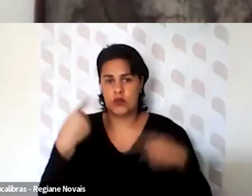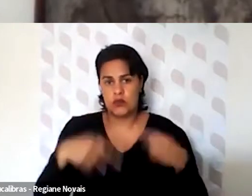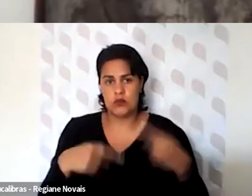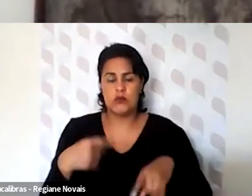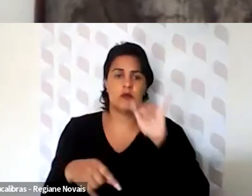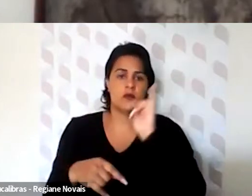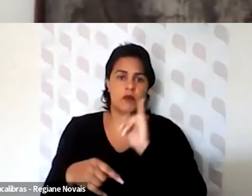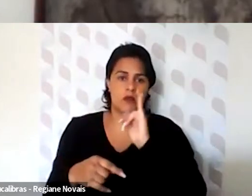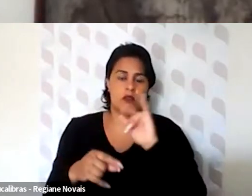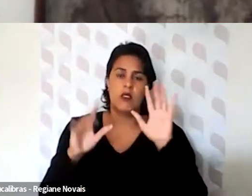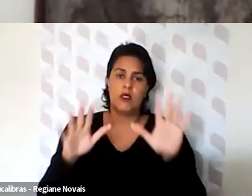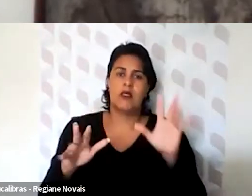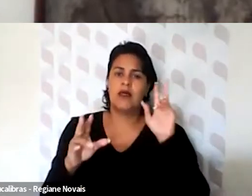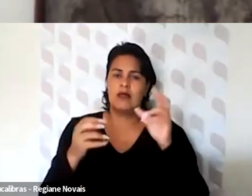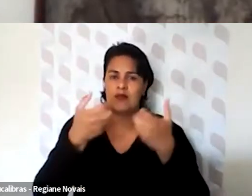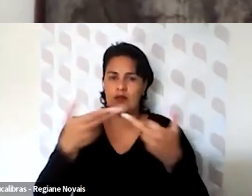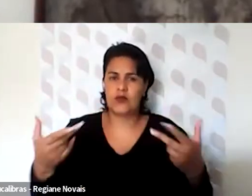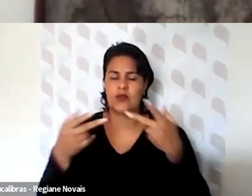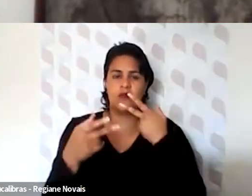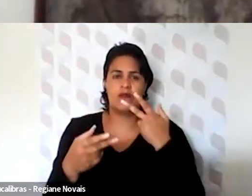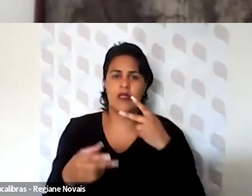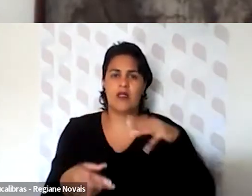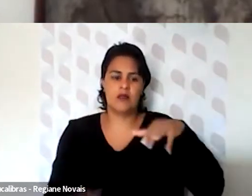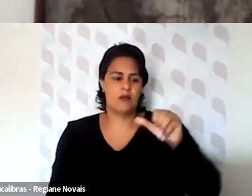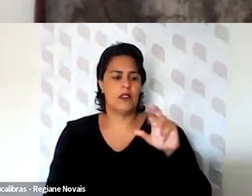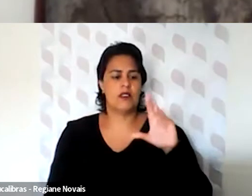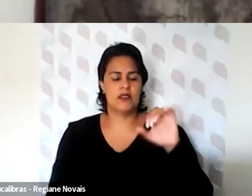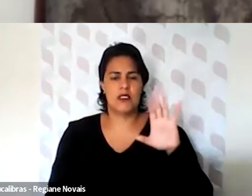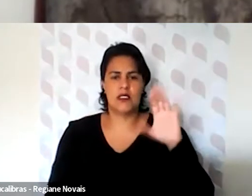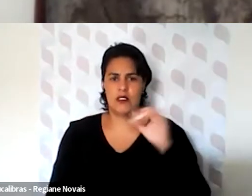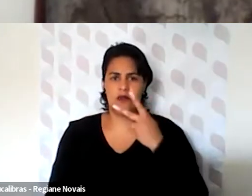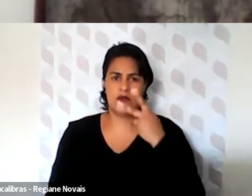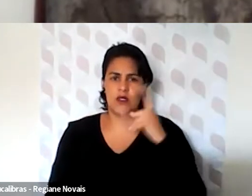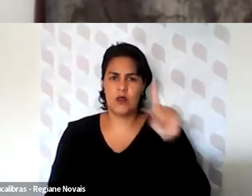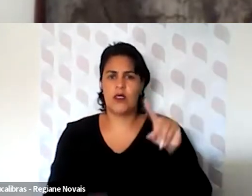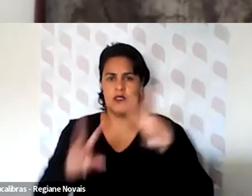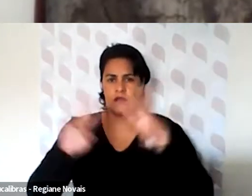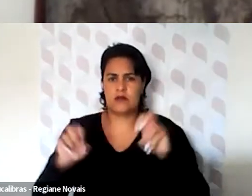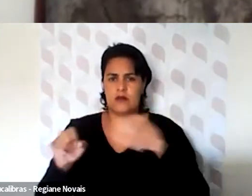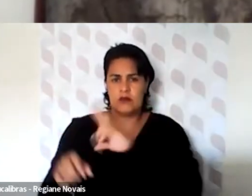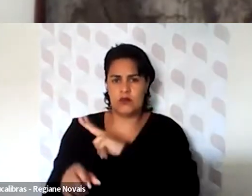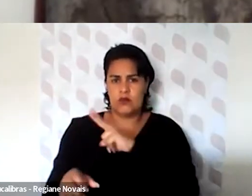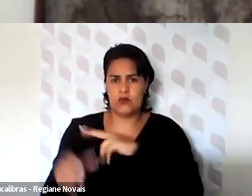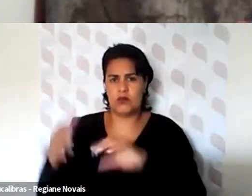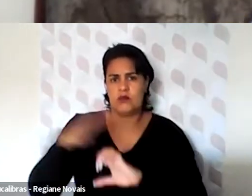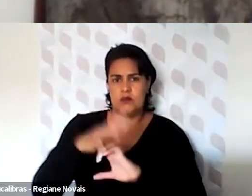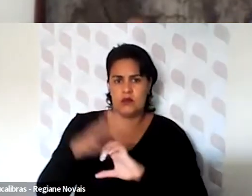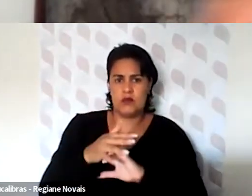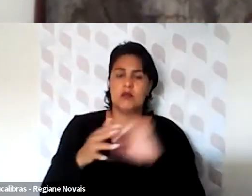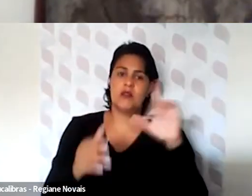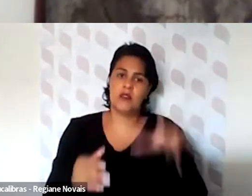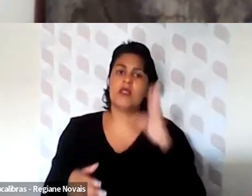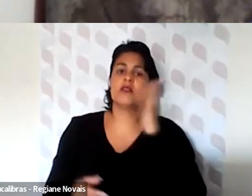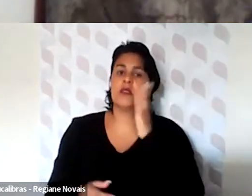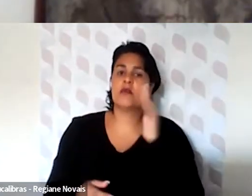história de você, olhando aqui o Marcelo falar sobre o setor privado, toda a opção que está na mesa de você privilegiar a